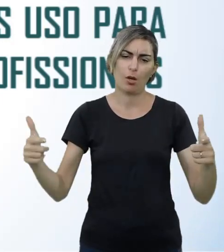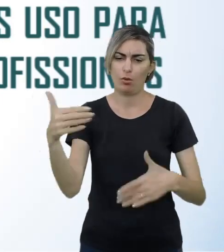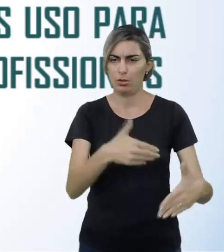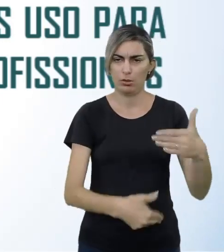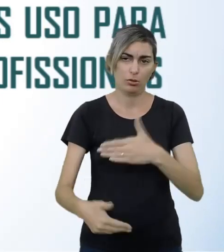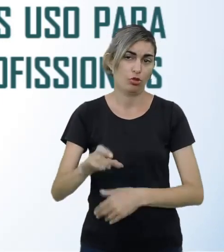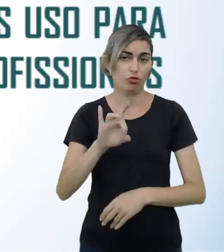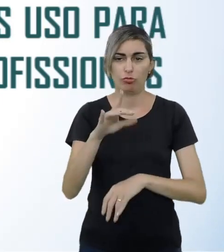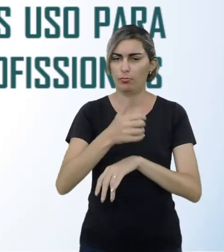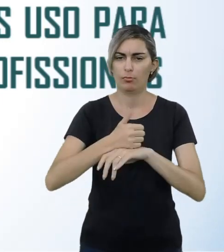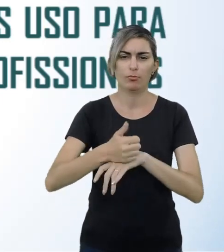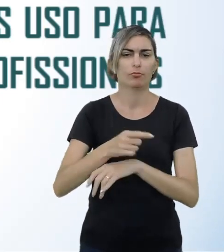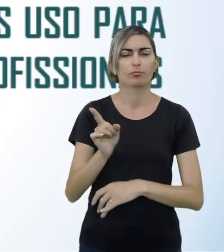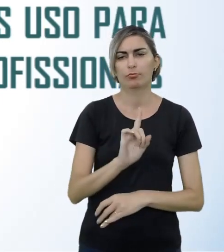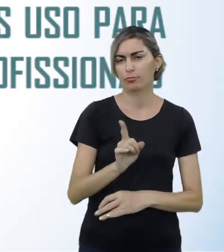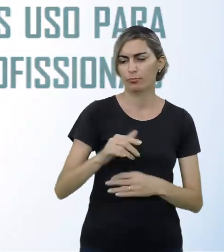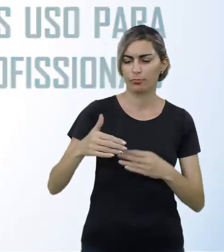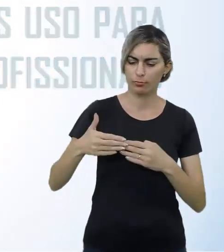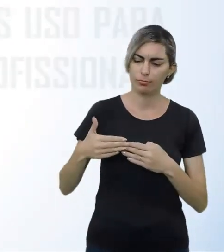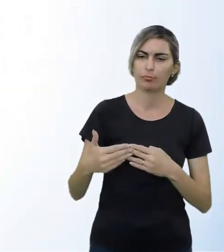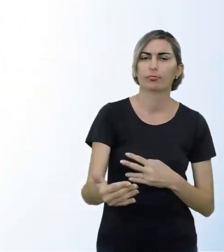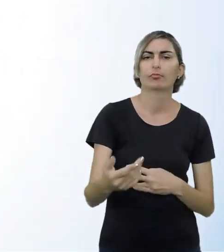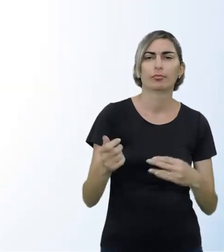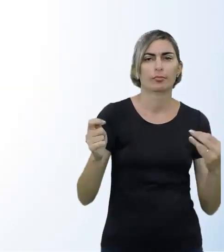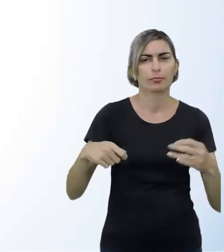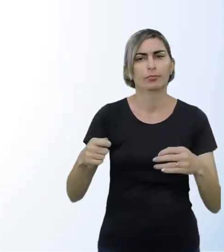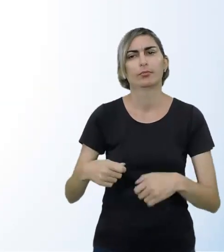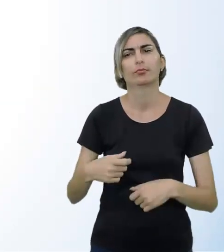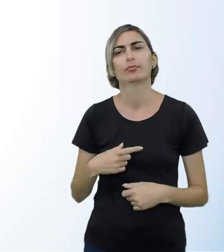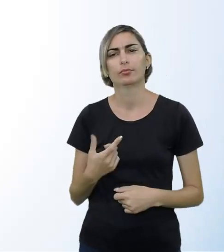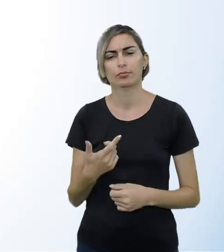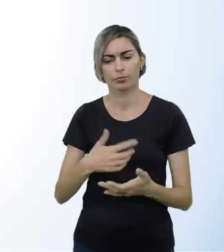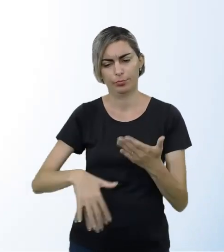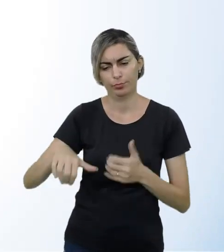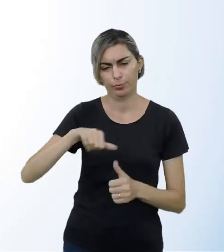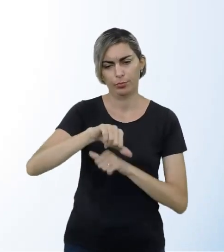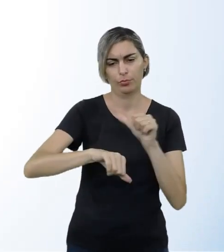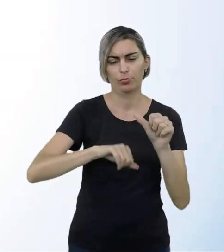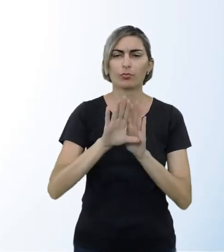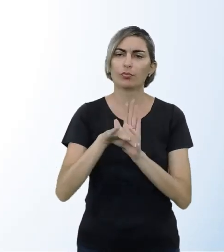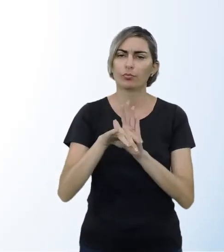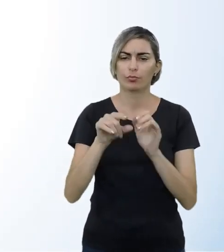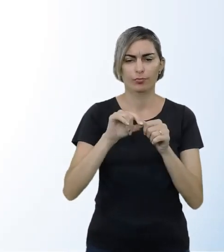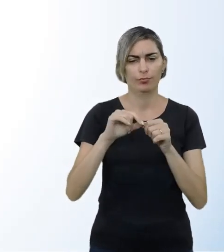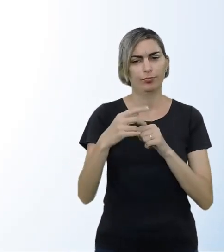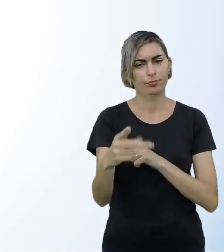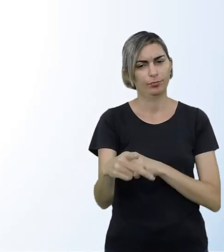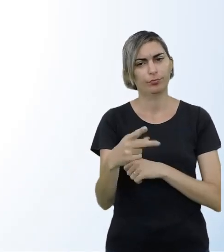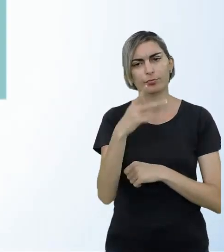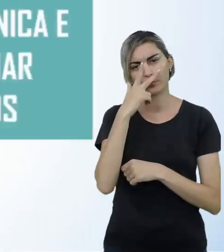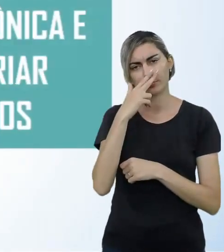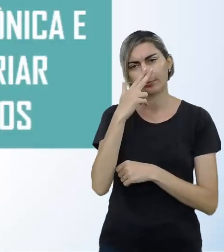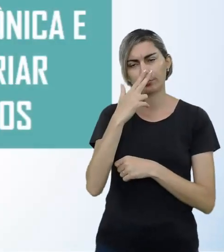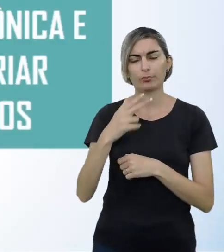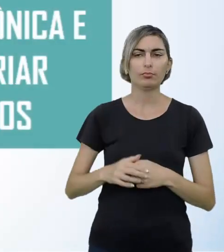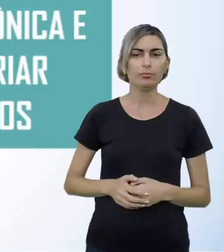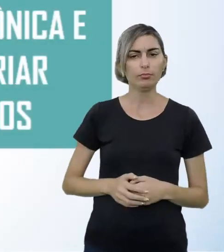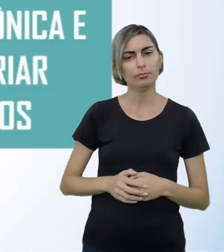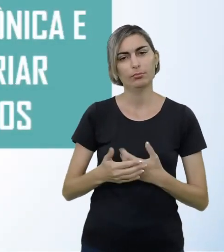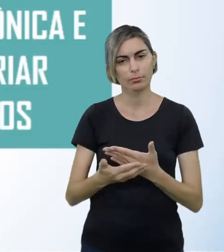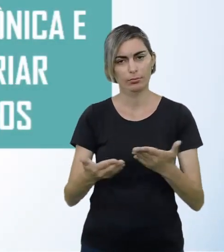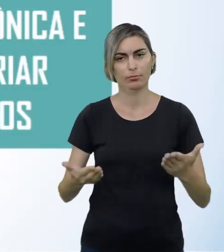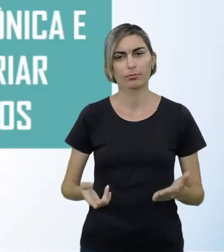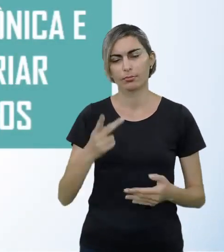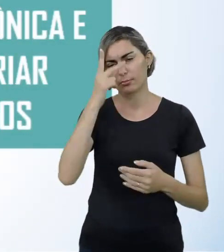não apenas profissionais. E a partir de então a gente pode dizer que o Arduino ele revoluciona o conceito faça você mesmo, do it yourself. Tá?